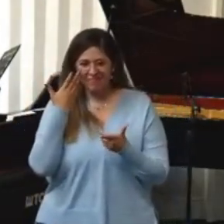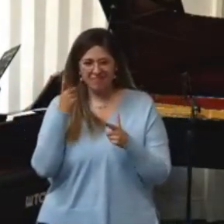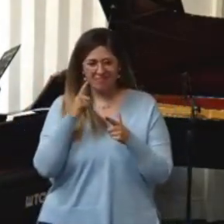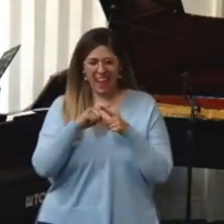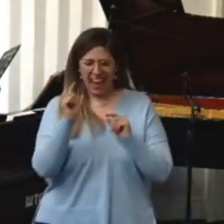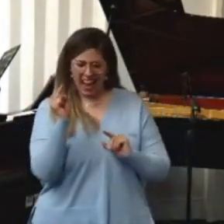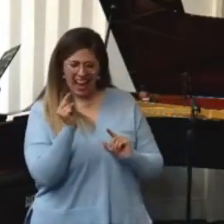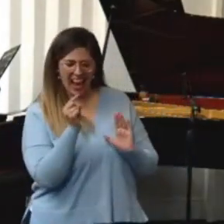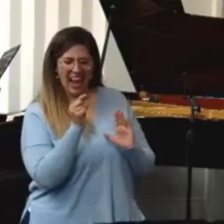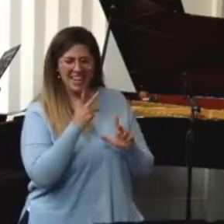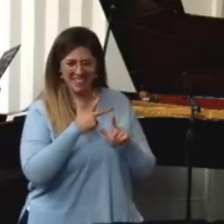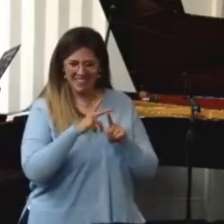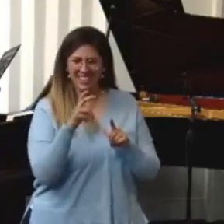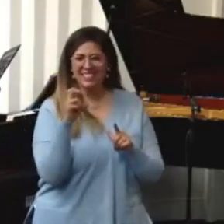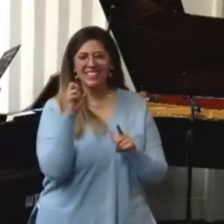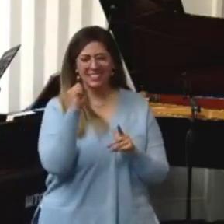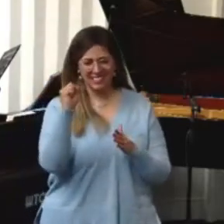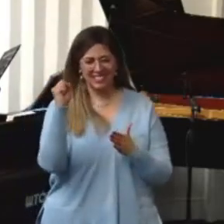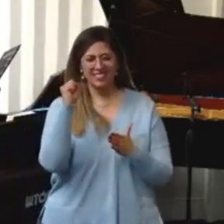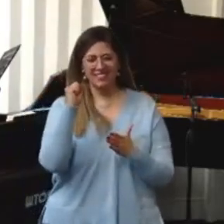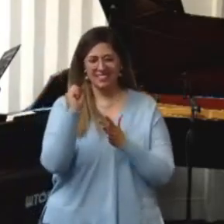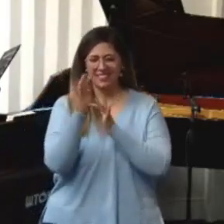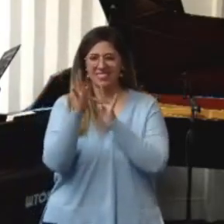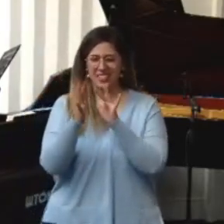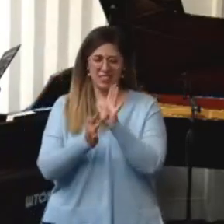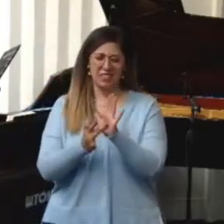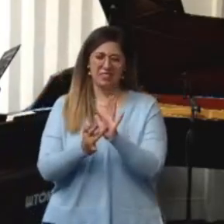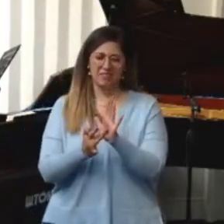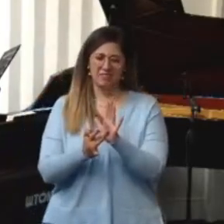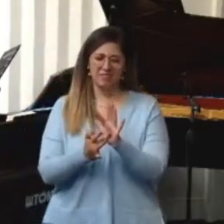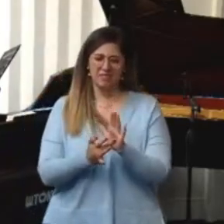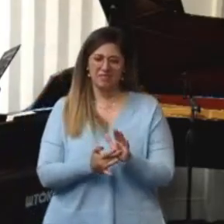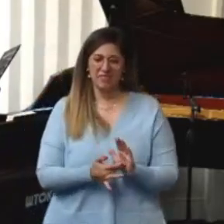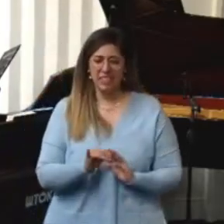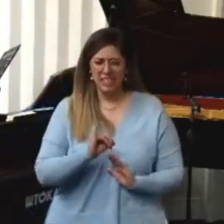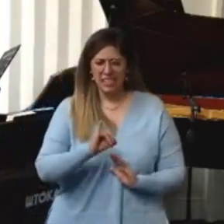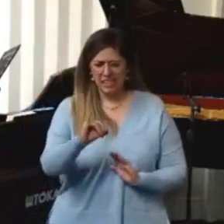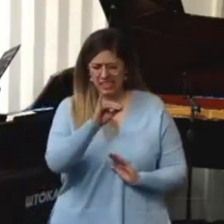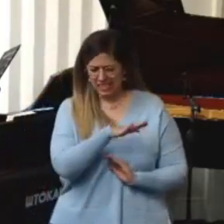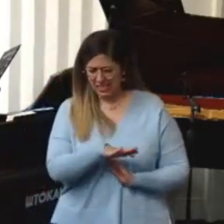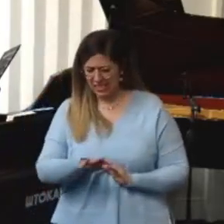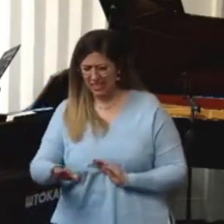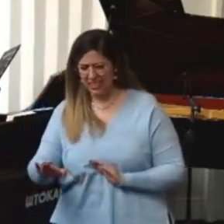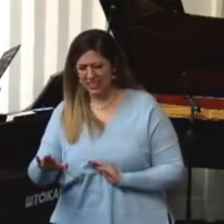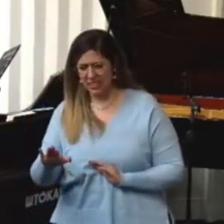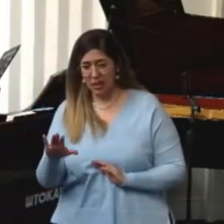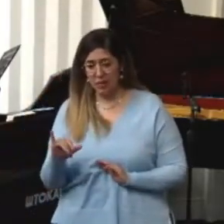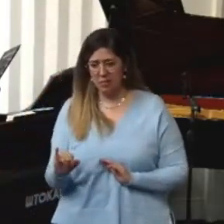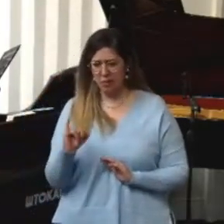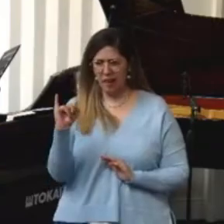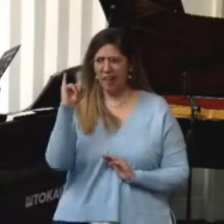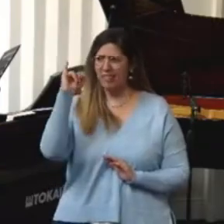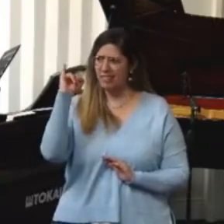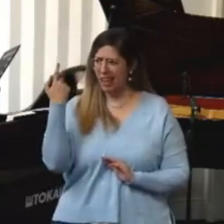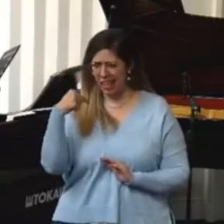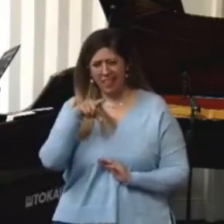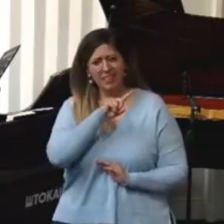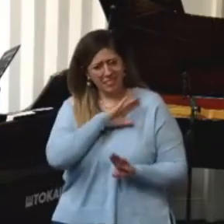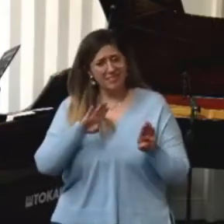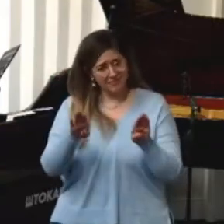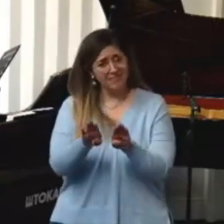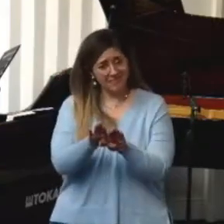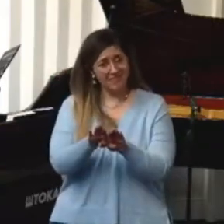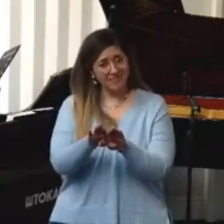vencedor. Nós temos um vencedor. Se para as crianças isso é importante, não seria para nós adultos,